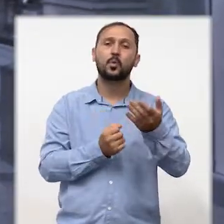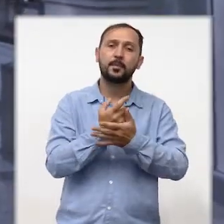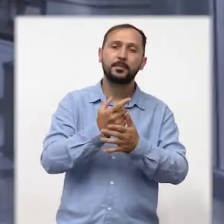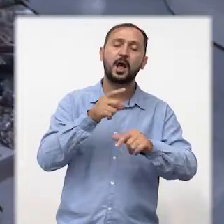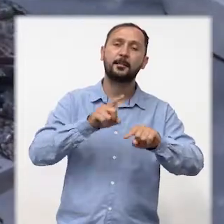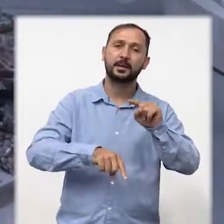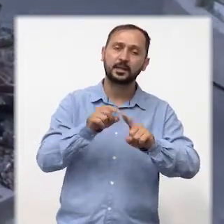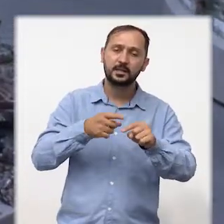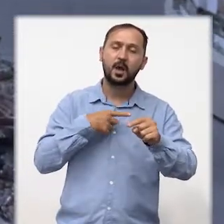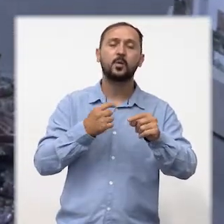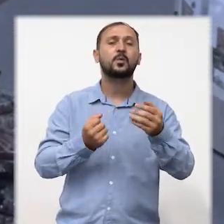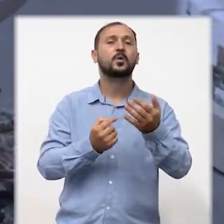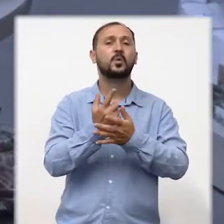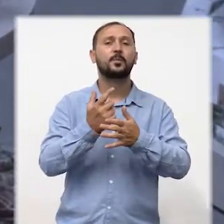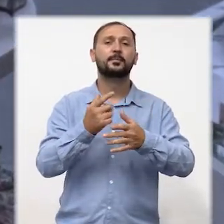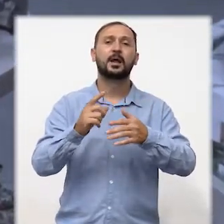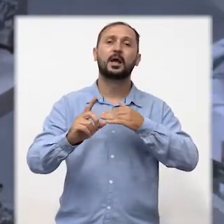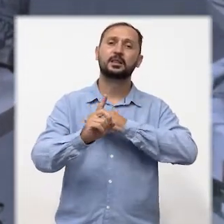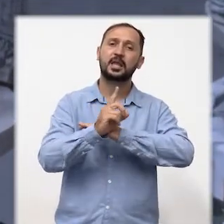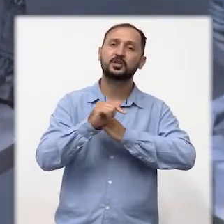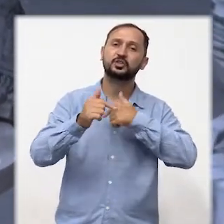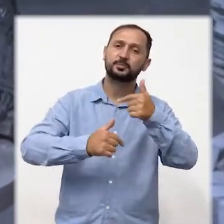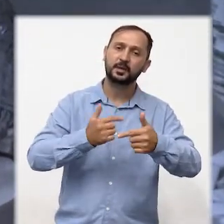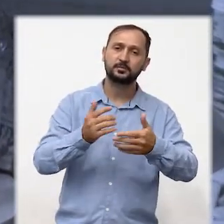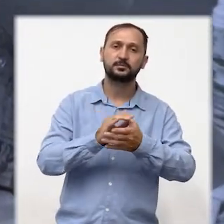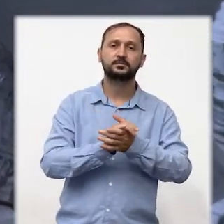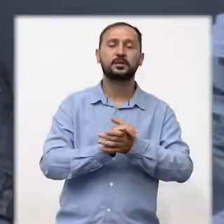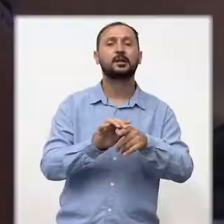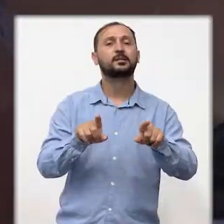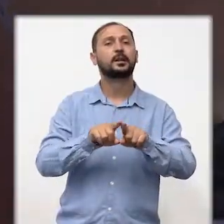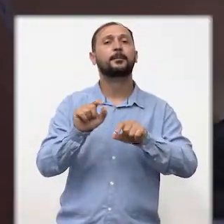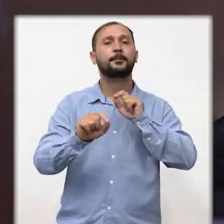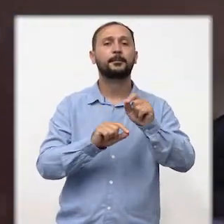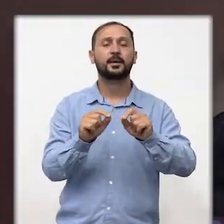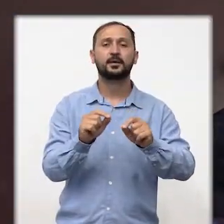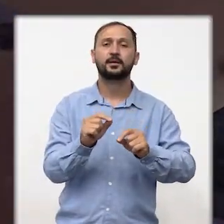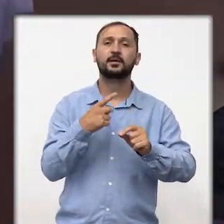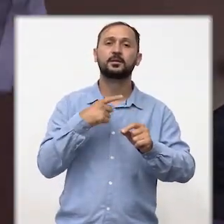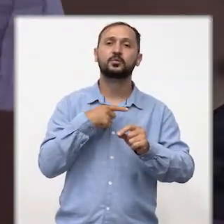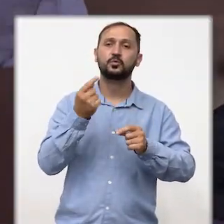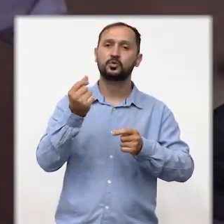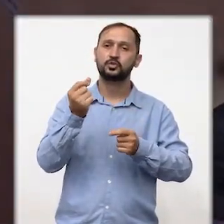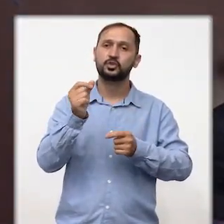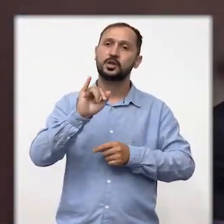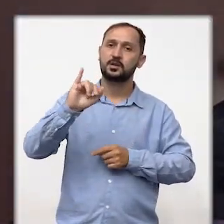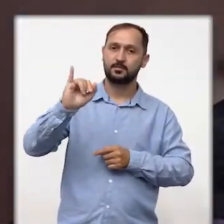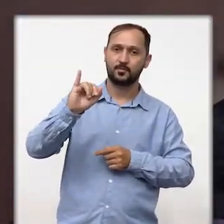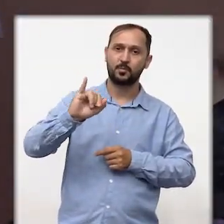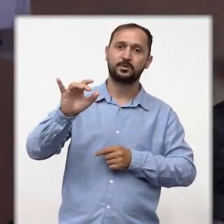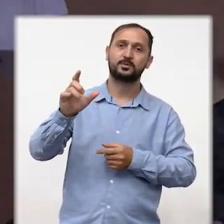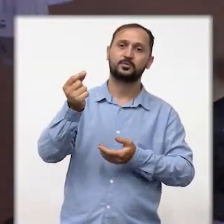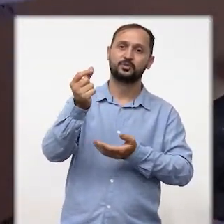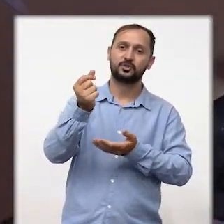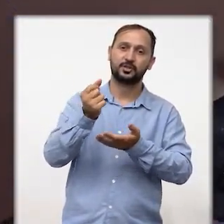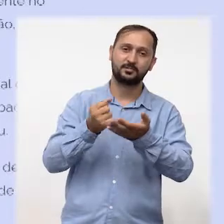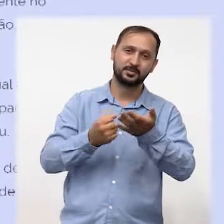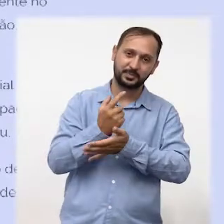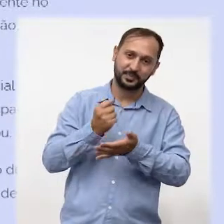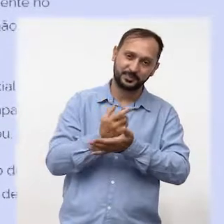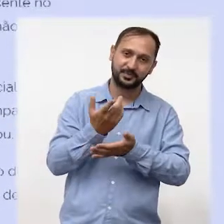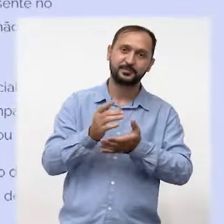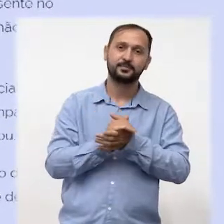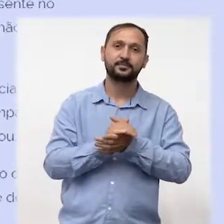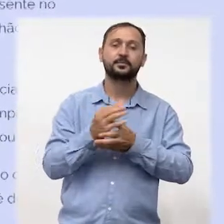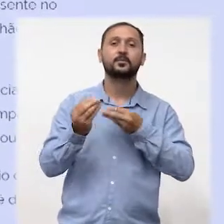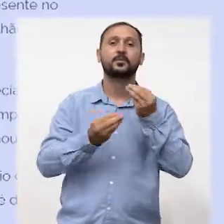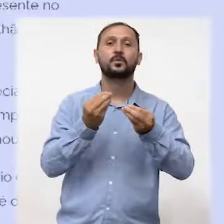consumo de produtos e serviços, na retração da economia e, por fim, na queda brusca da arrecadação pública. Prova